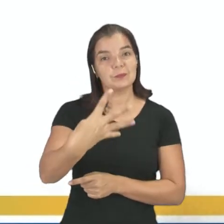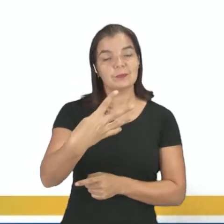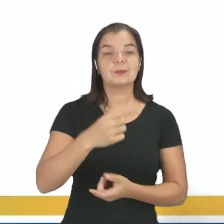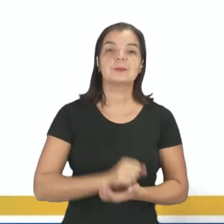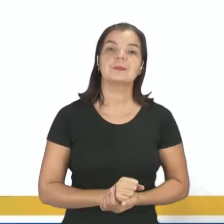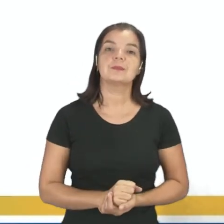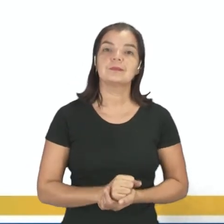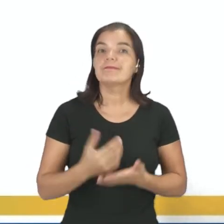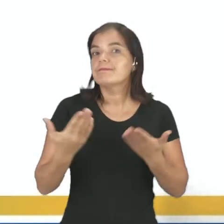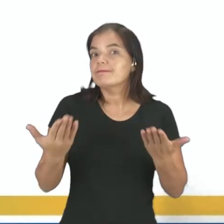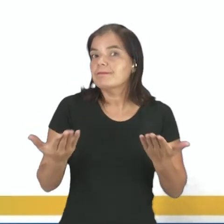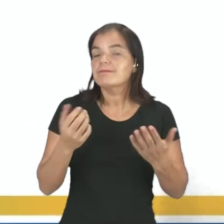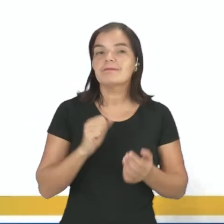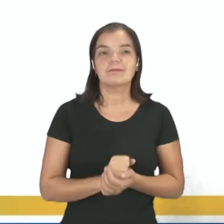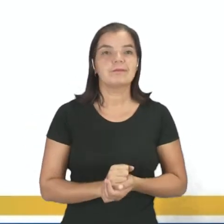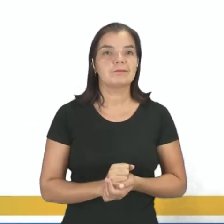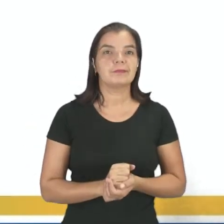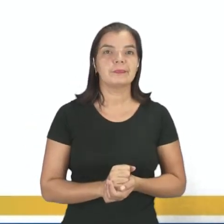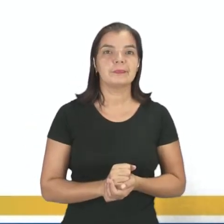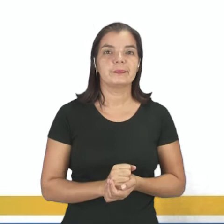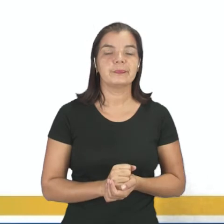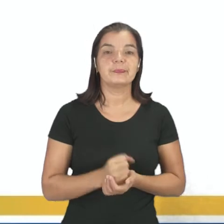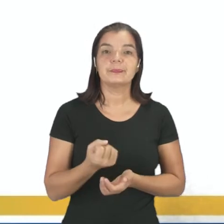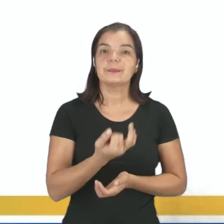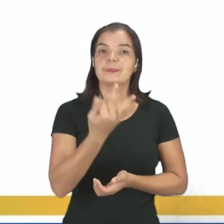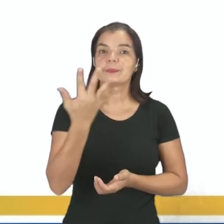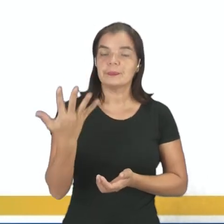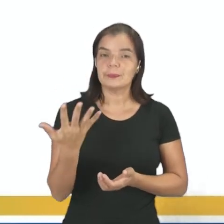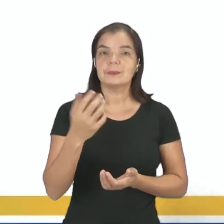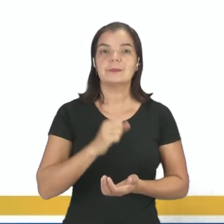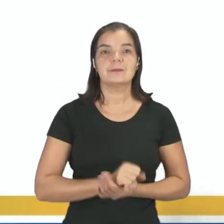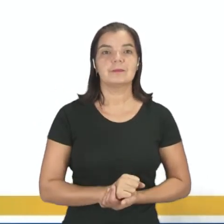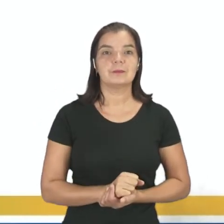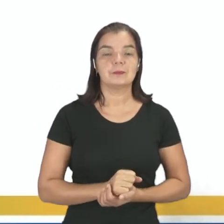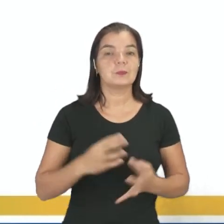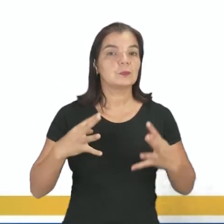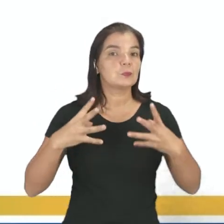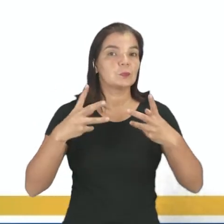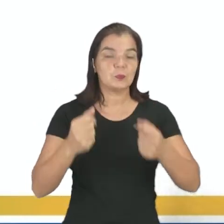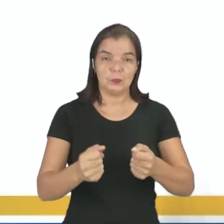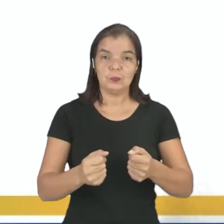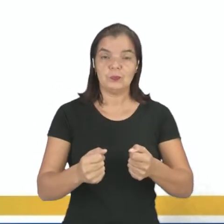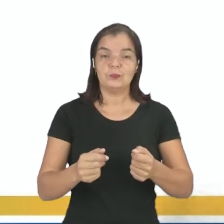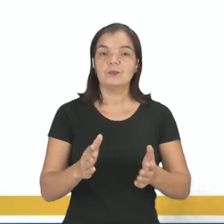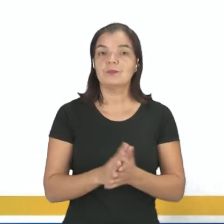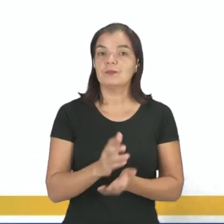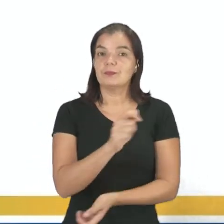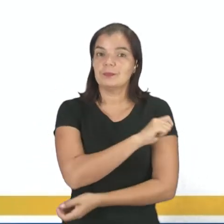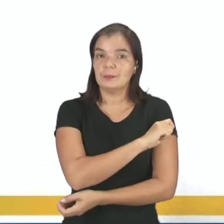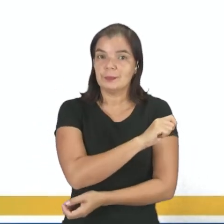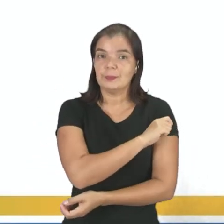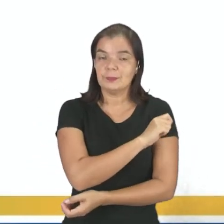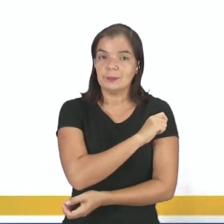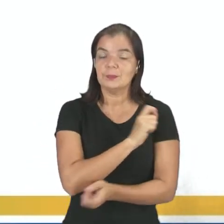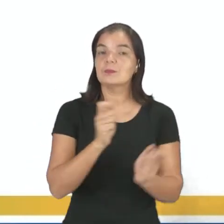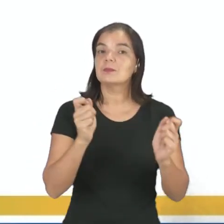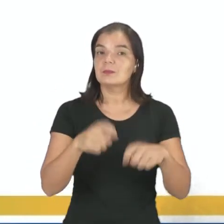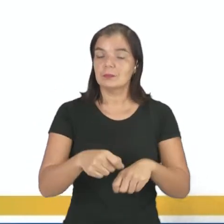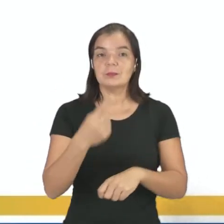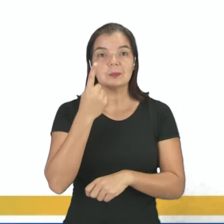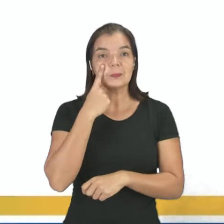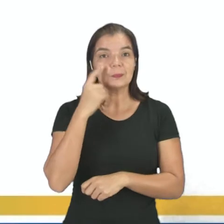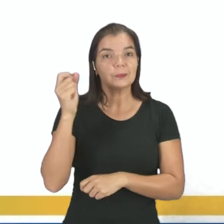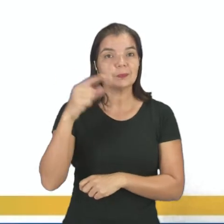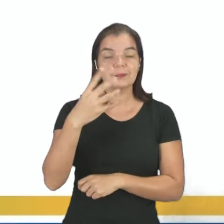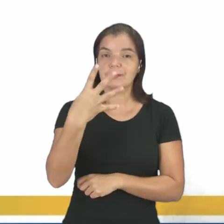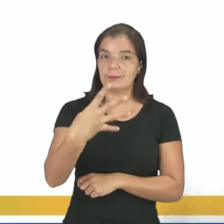4. Então, logo a quantidade, total correspondente de alunos que possuem olhos